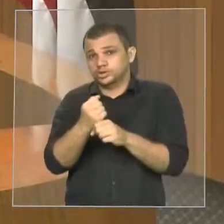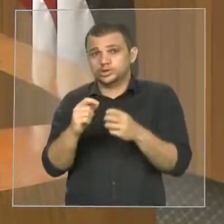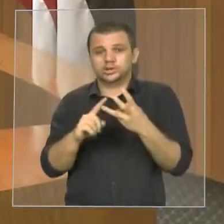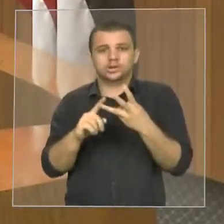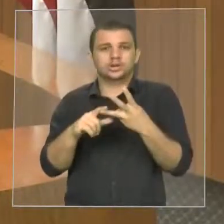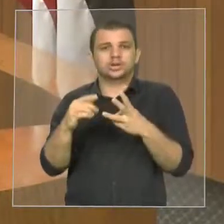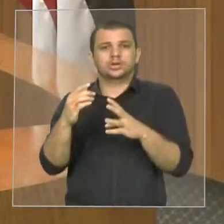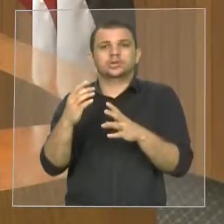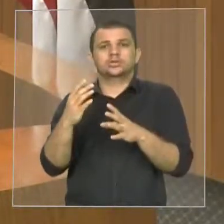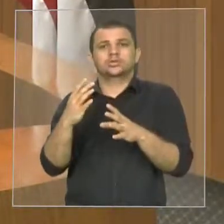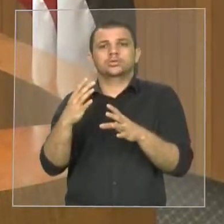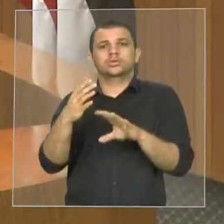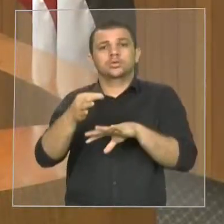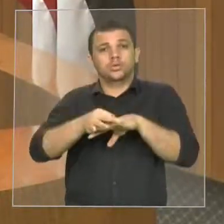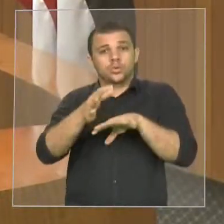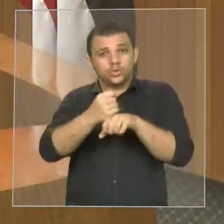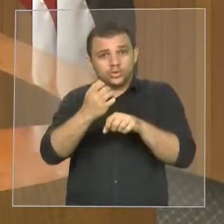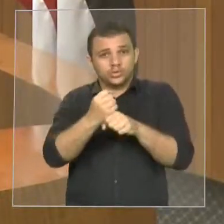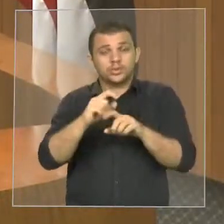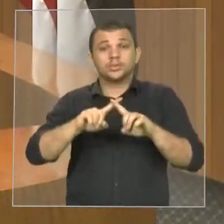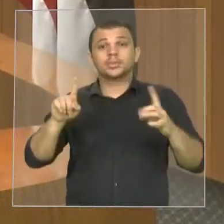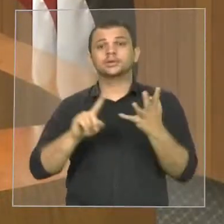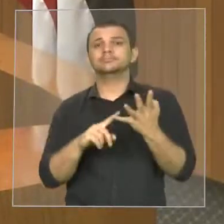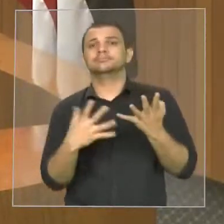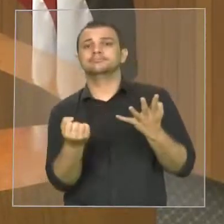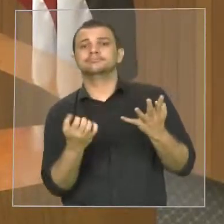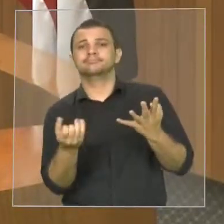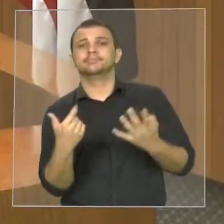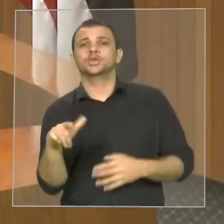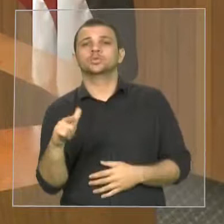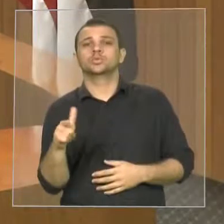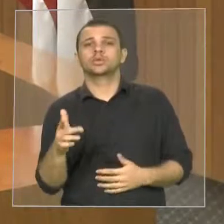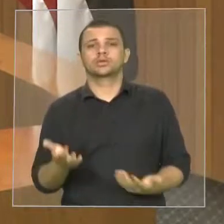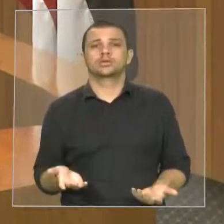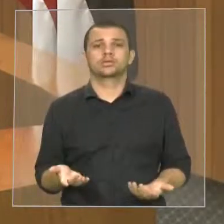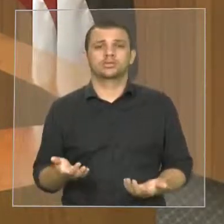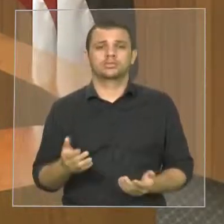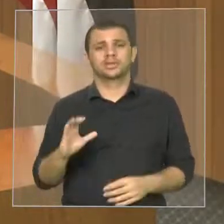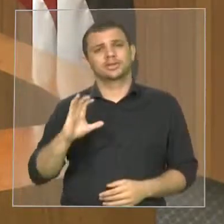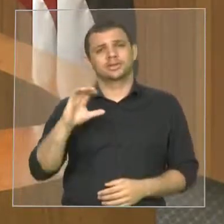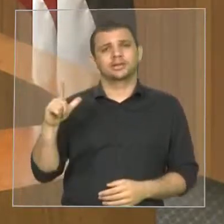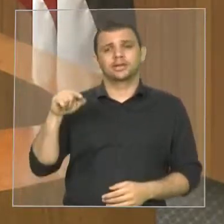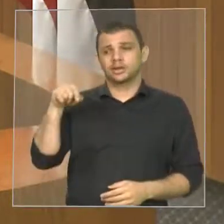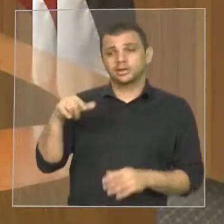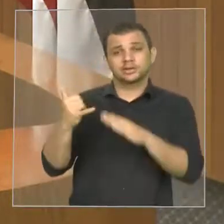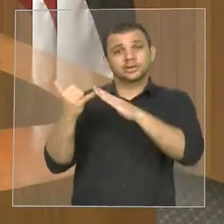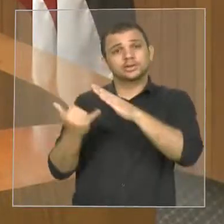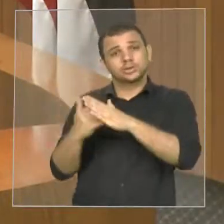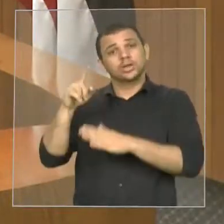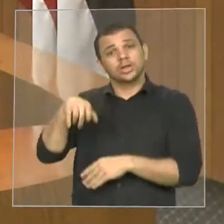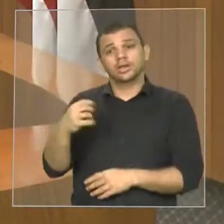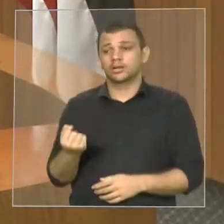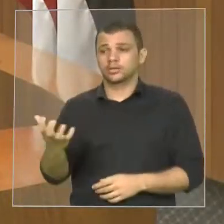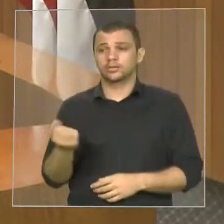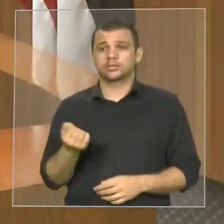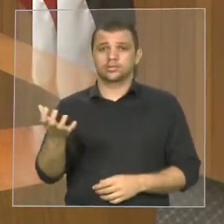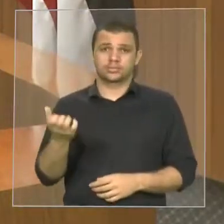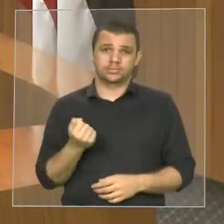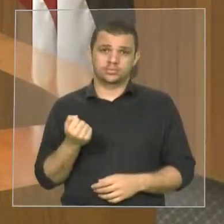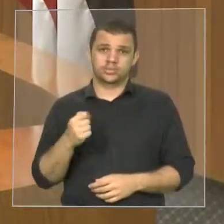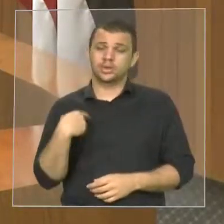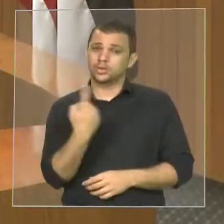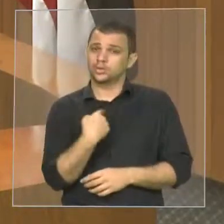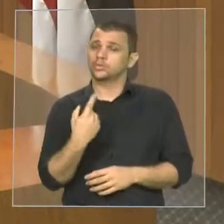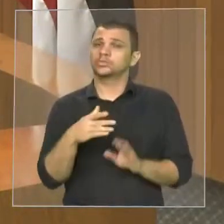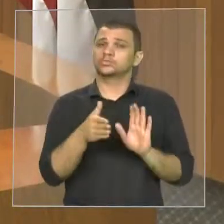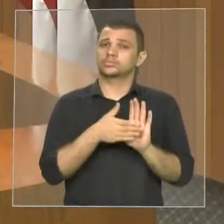César Pires, o Instituto é de Previdência e nós apresentamos uma emenda exatamente nesse sentido, para que as pessoas que façam parte